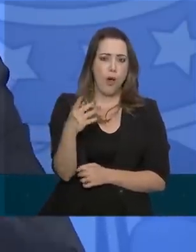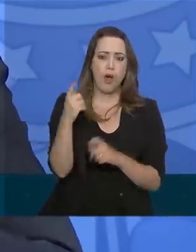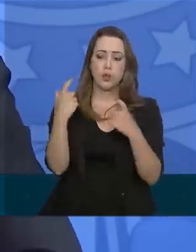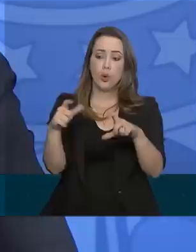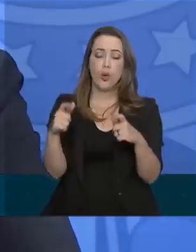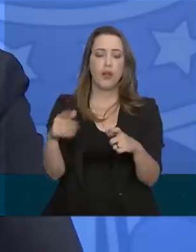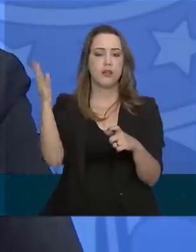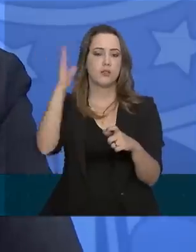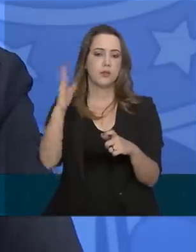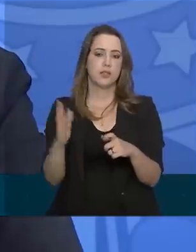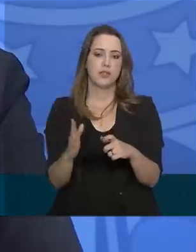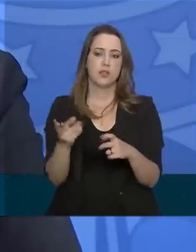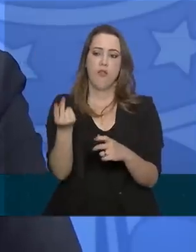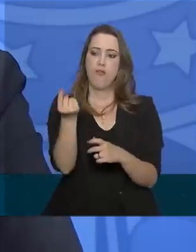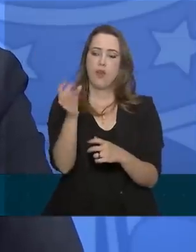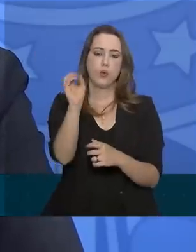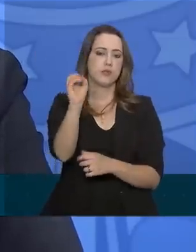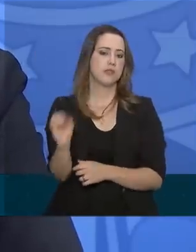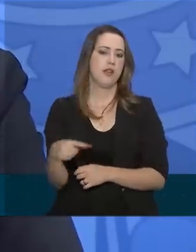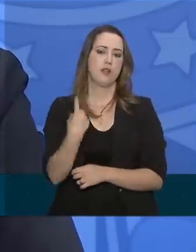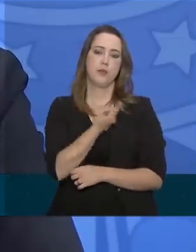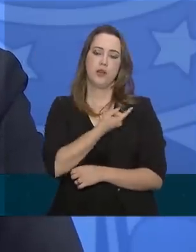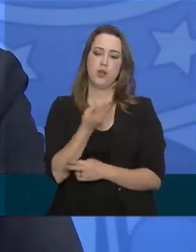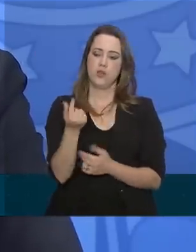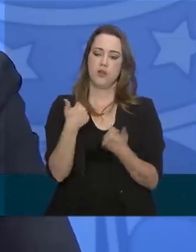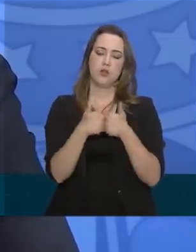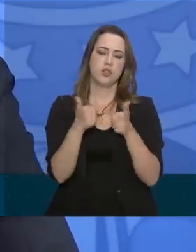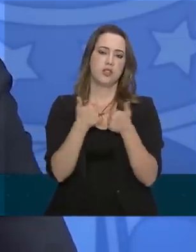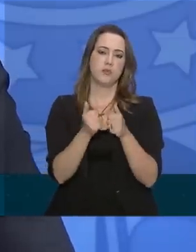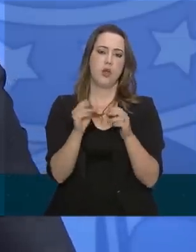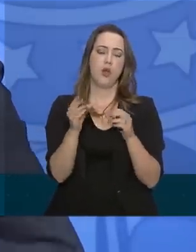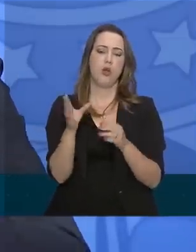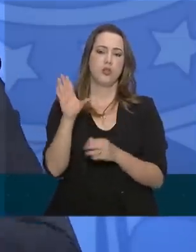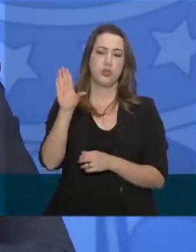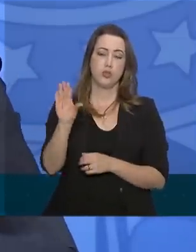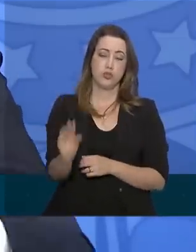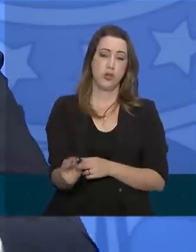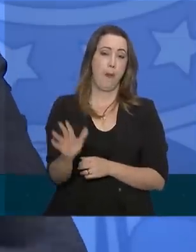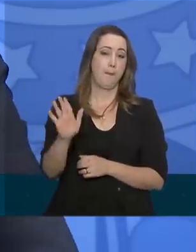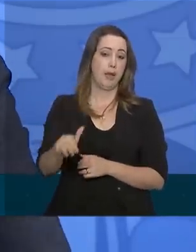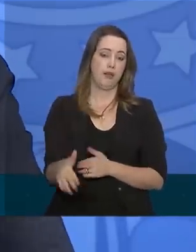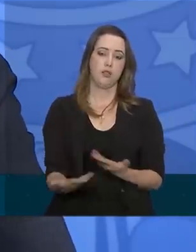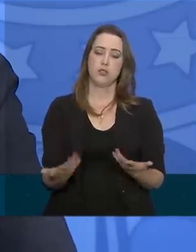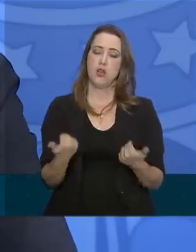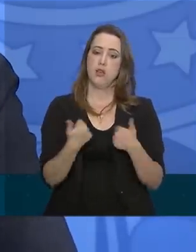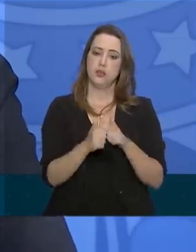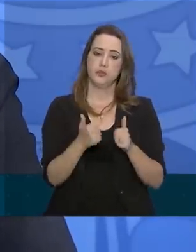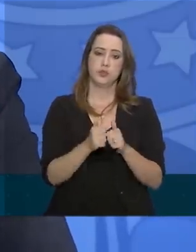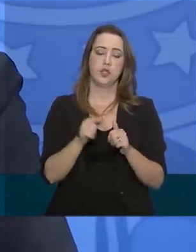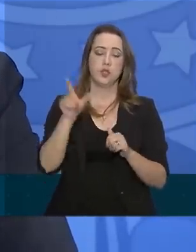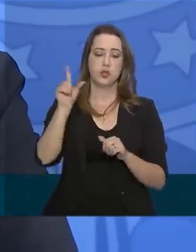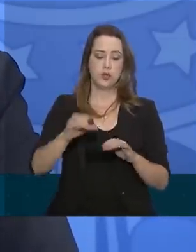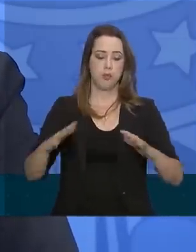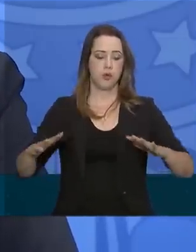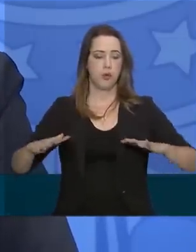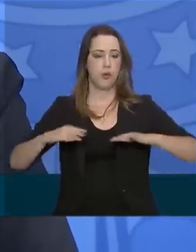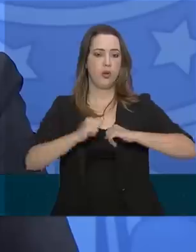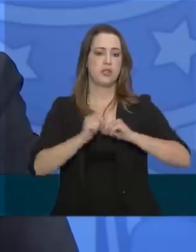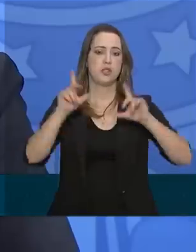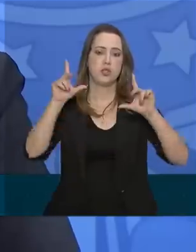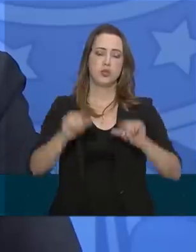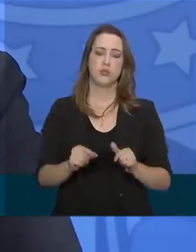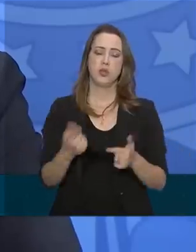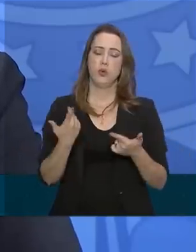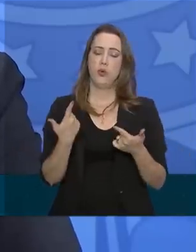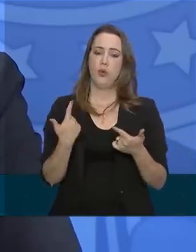o transporte evita a aal número de acidentes diminui o número de do consumo de óleo diesel